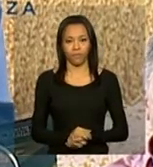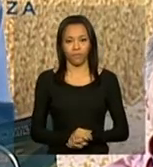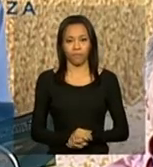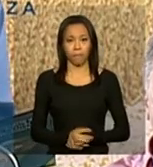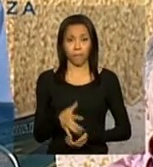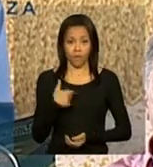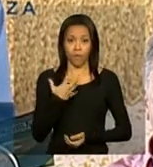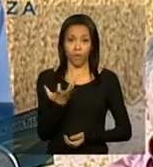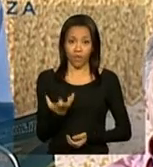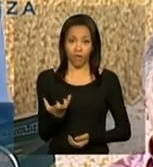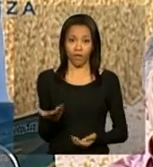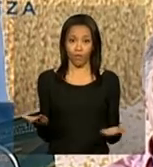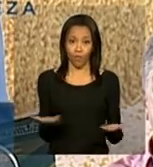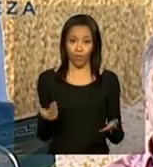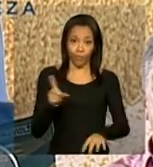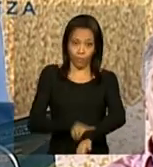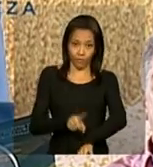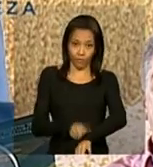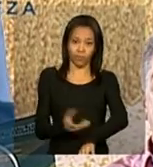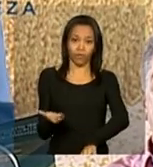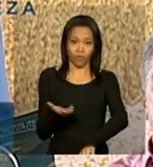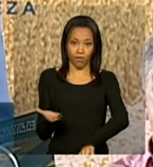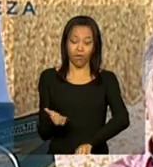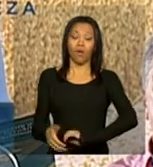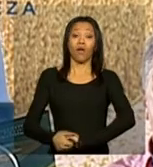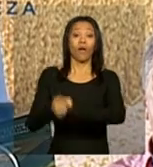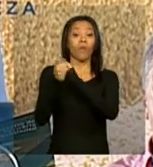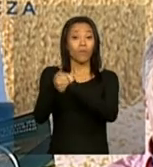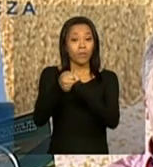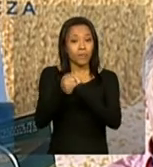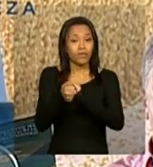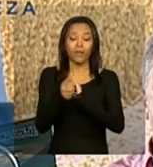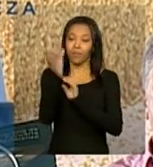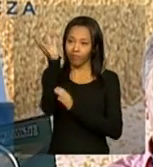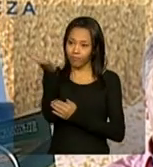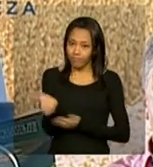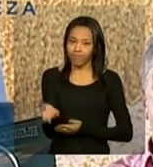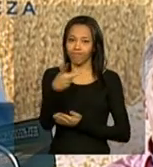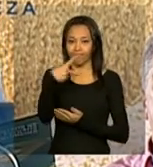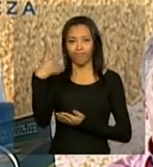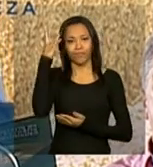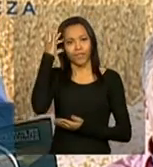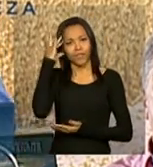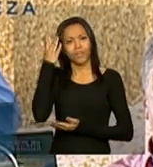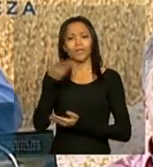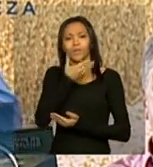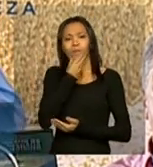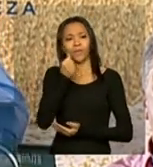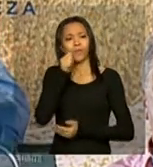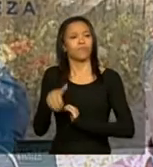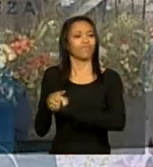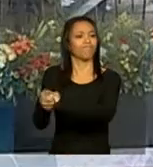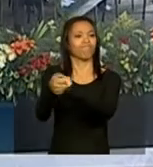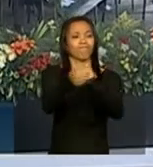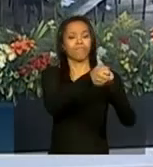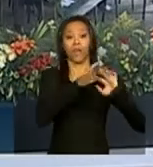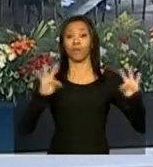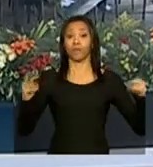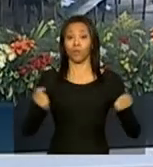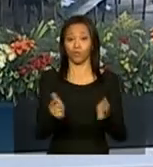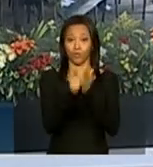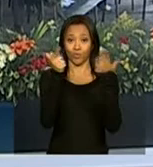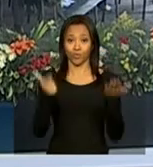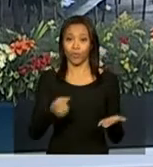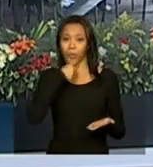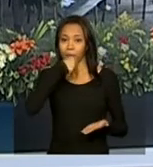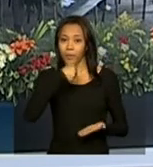Quero aqui, nesse momento, senhora presidenta, cumprimentar todas as senhoras, os senhores, saudar toda a imprensa aqui presente e